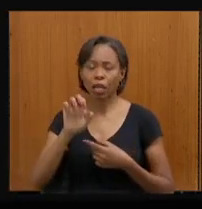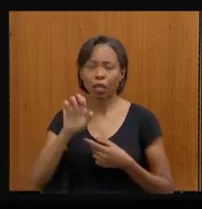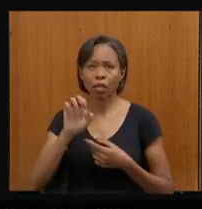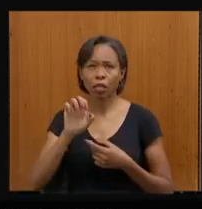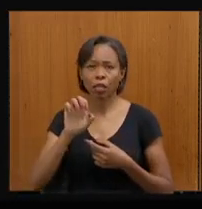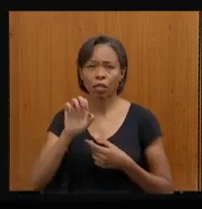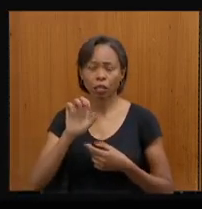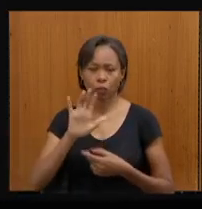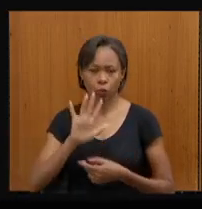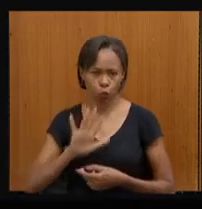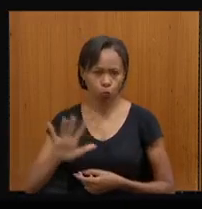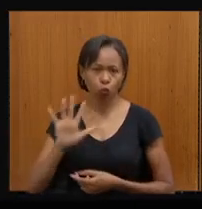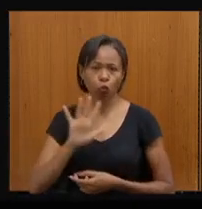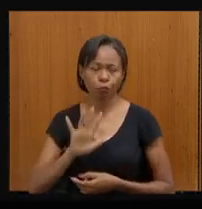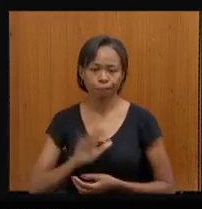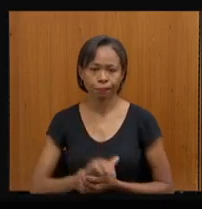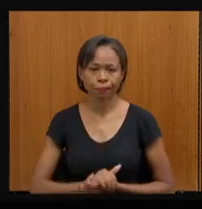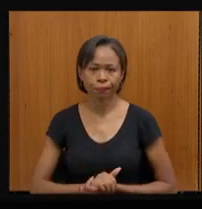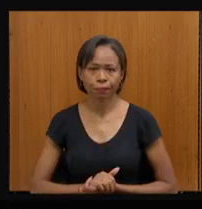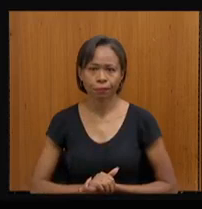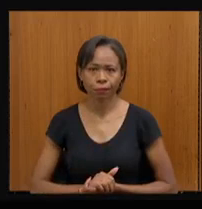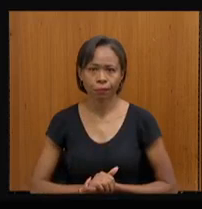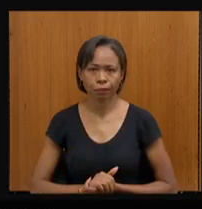próximo a página por favor